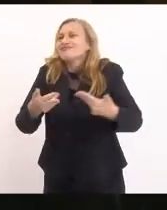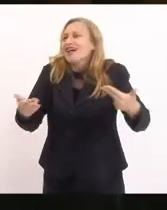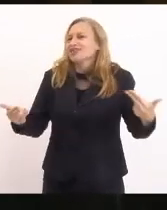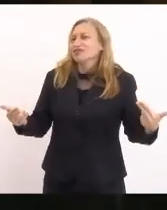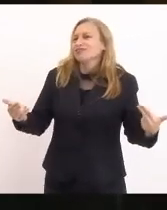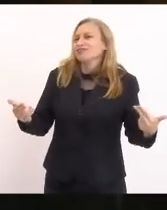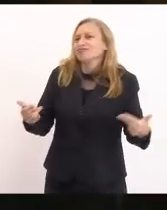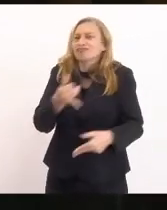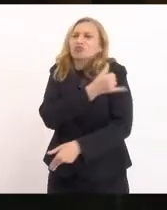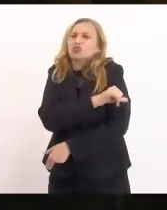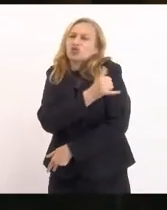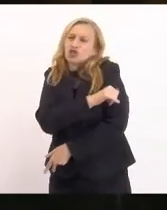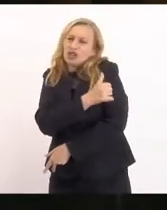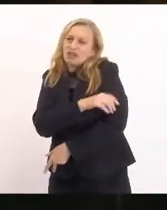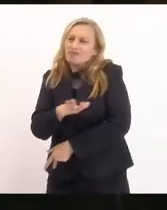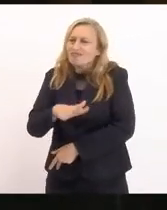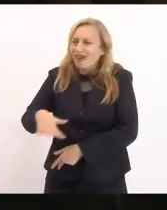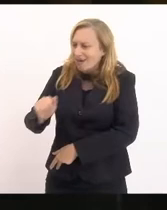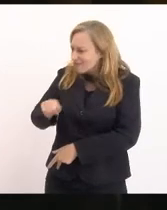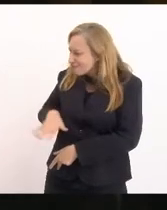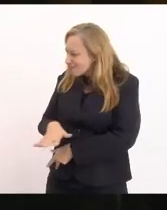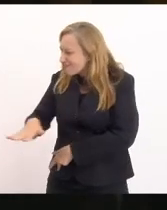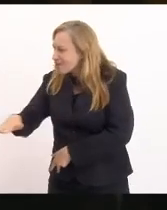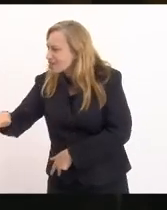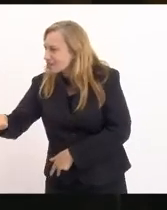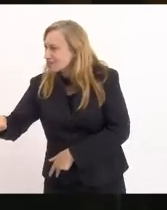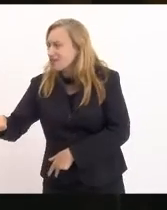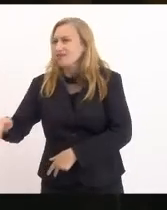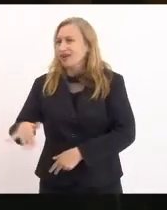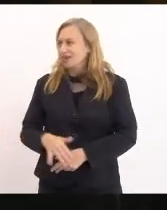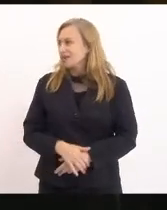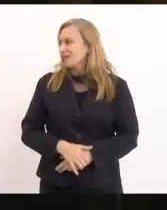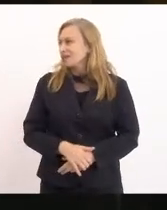Janeiro, nos territórios periféricos, nos territórios de favela,